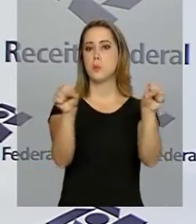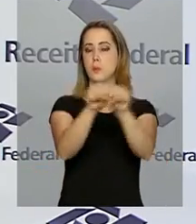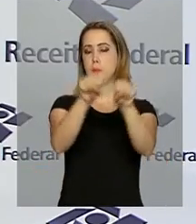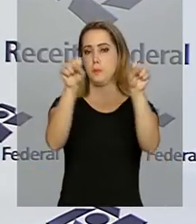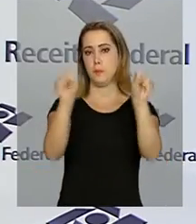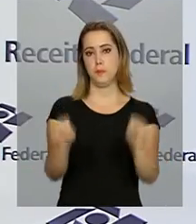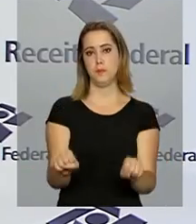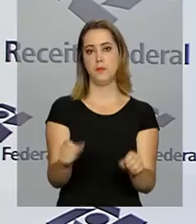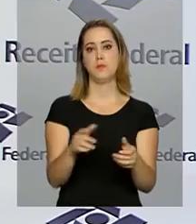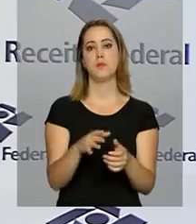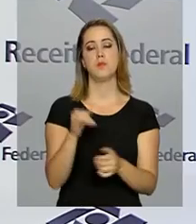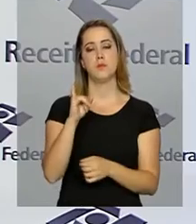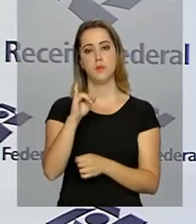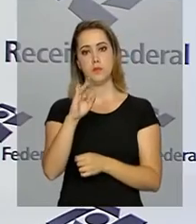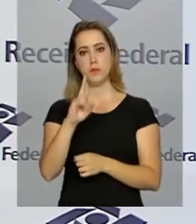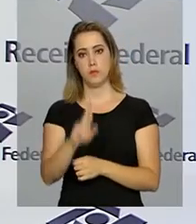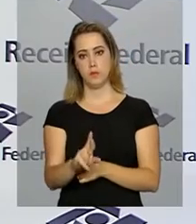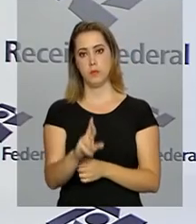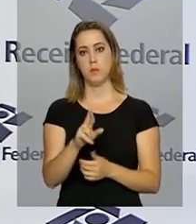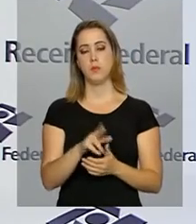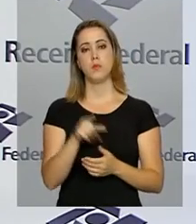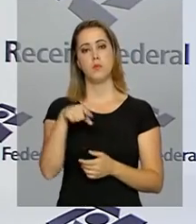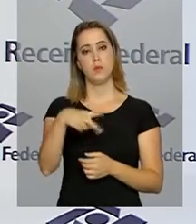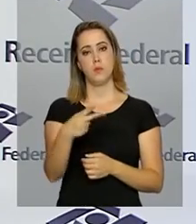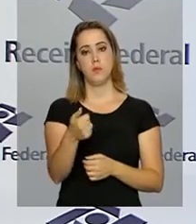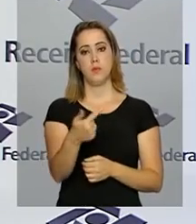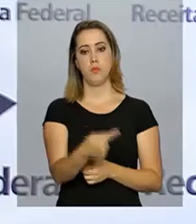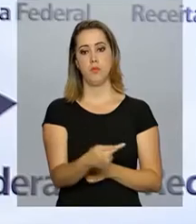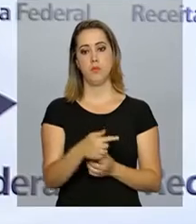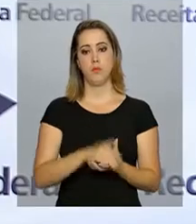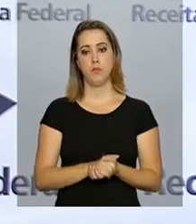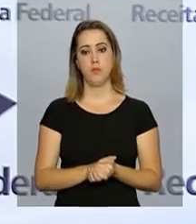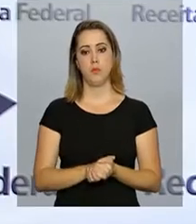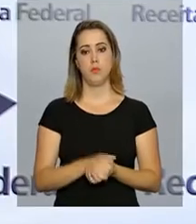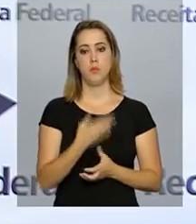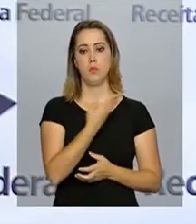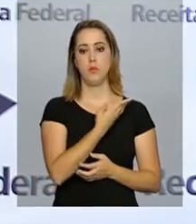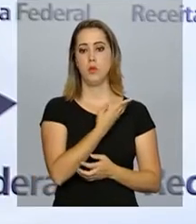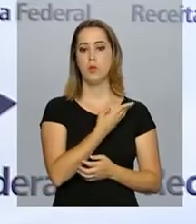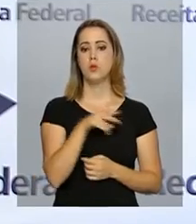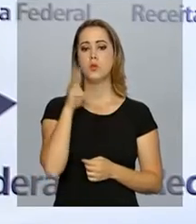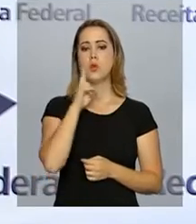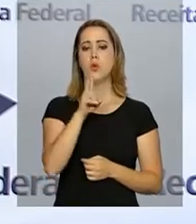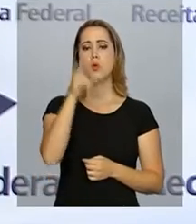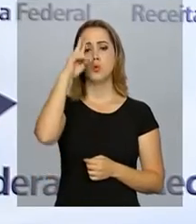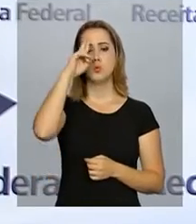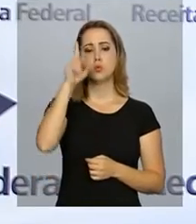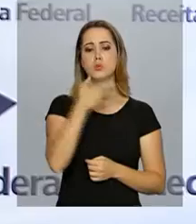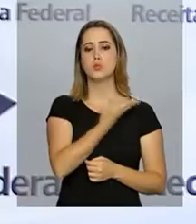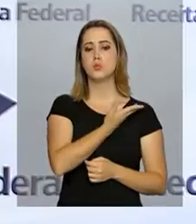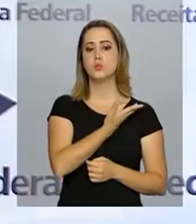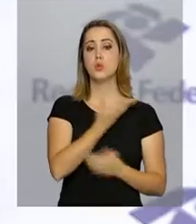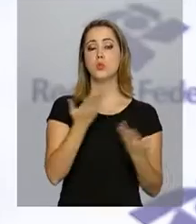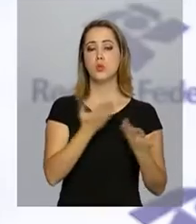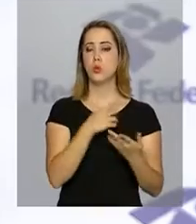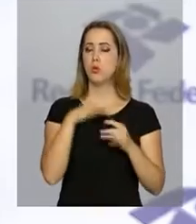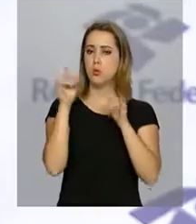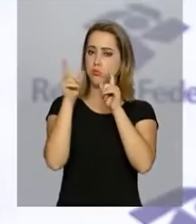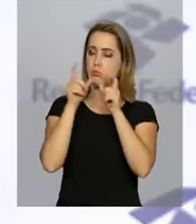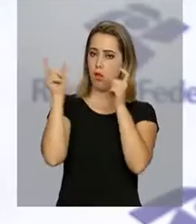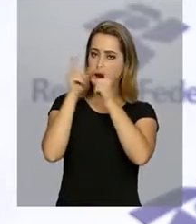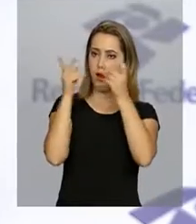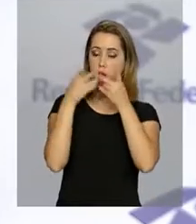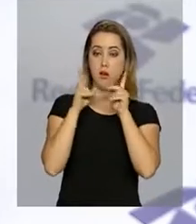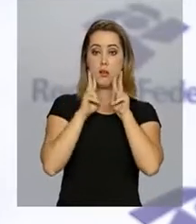programa do Imposto de Renda Pessoa Física 2017. O Supervisor Nacional do Imposto de Renda faz um alerta para não